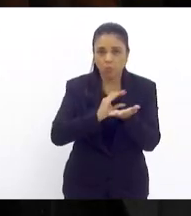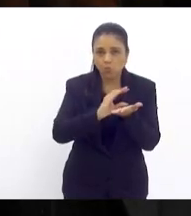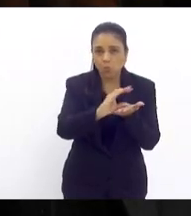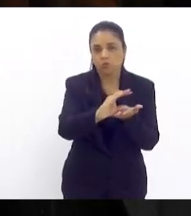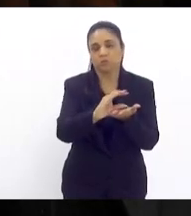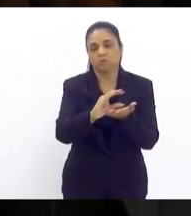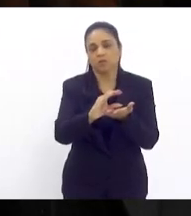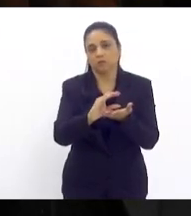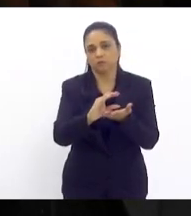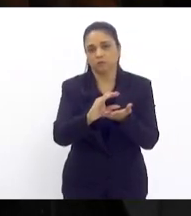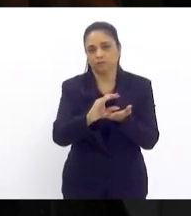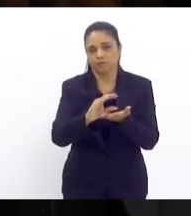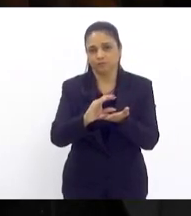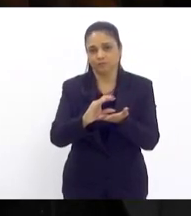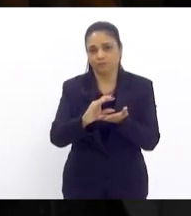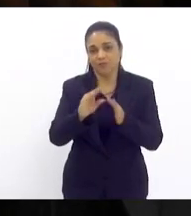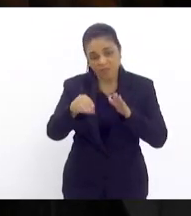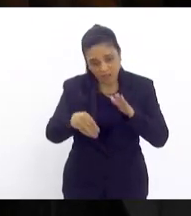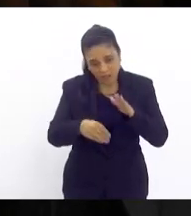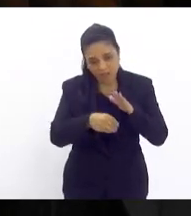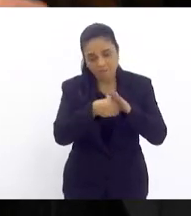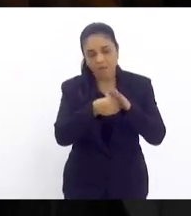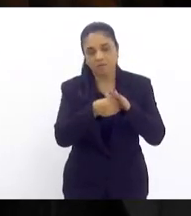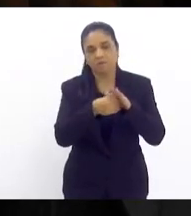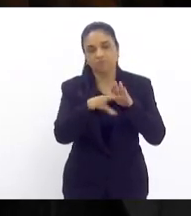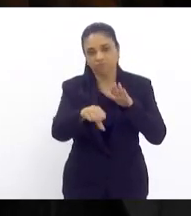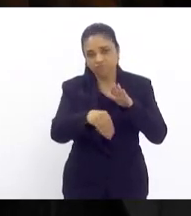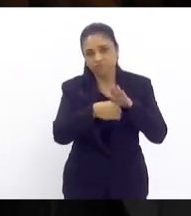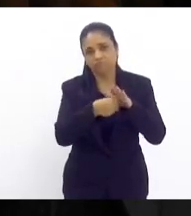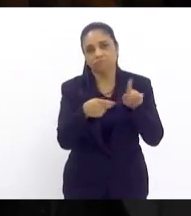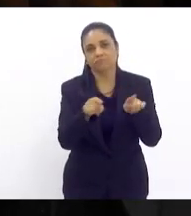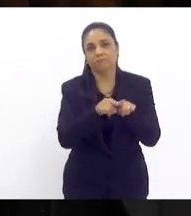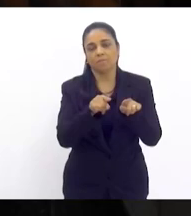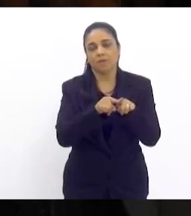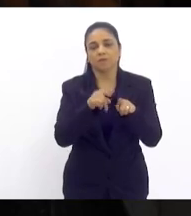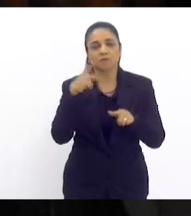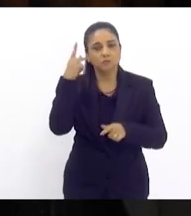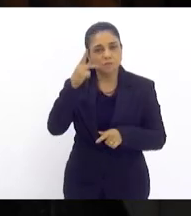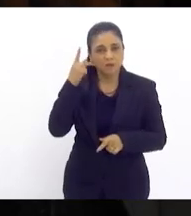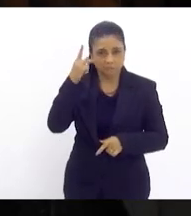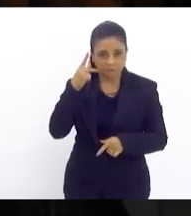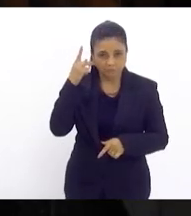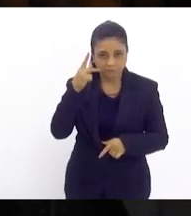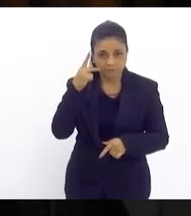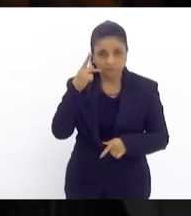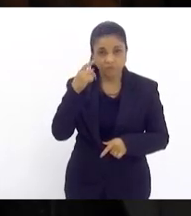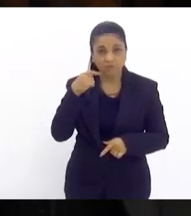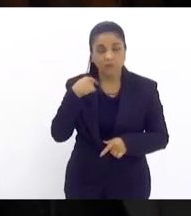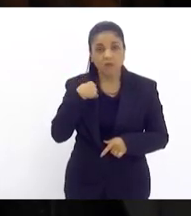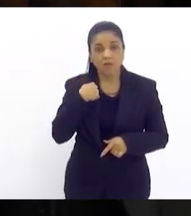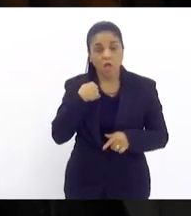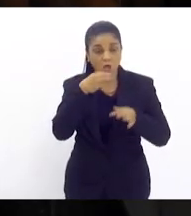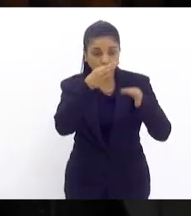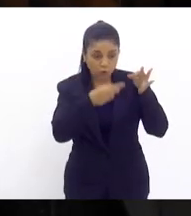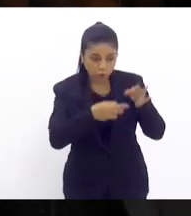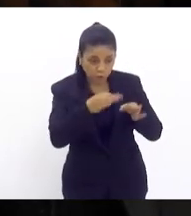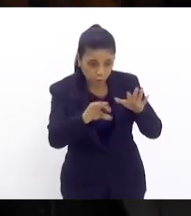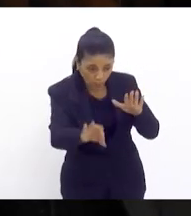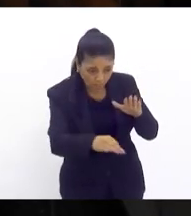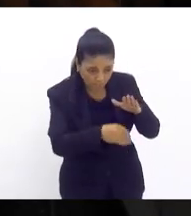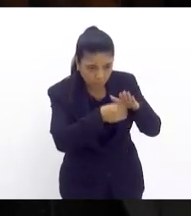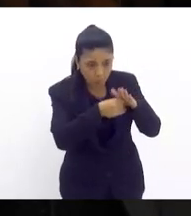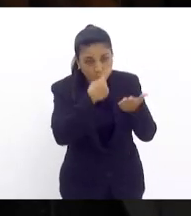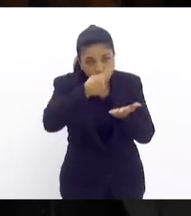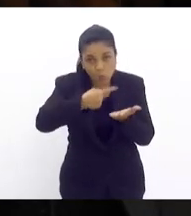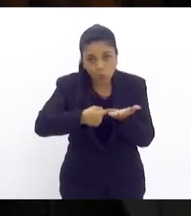inclusive as emendas dos parlamentares porque não me parece justo cumprido os parlamentares